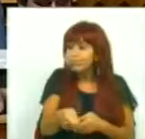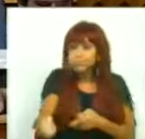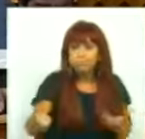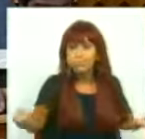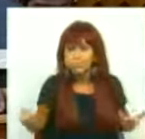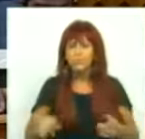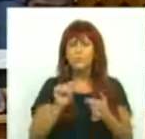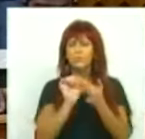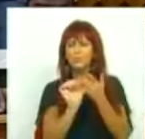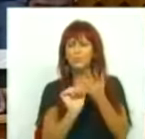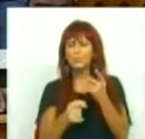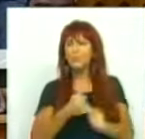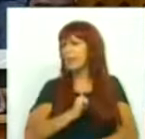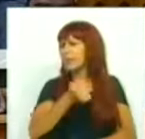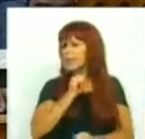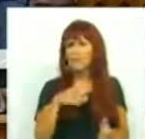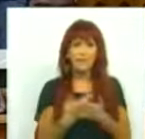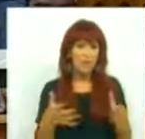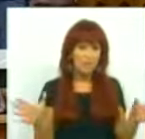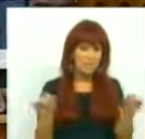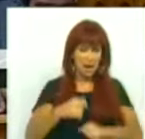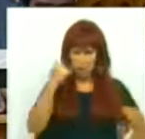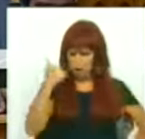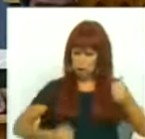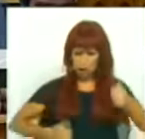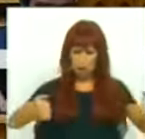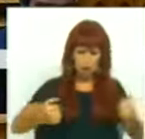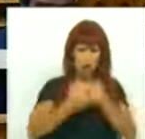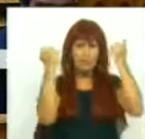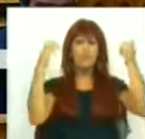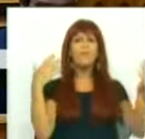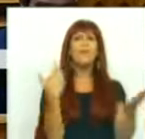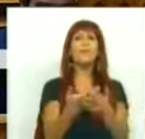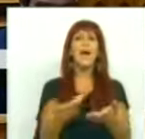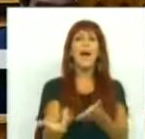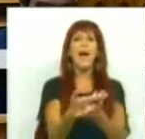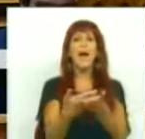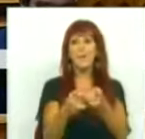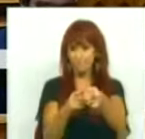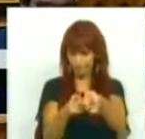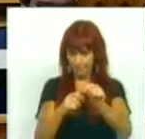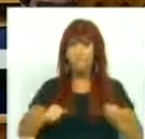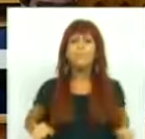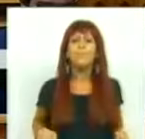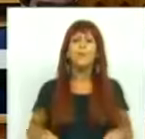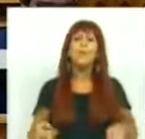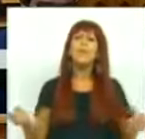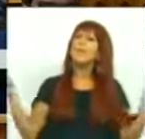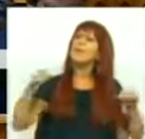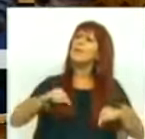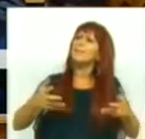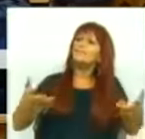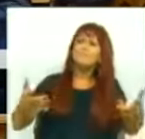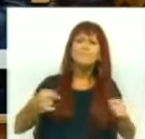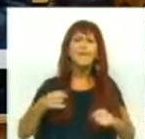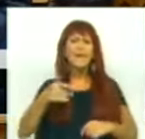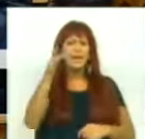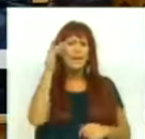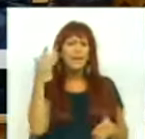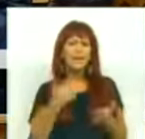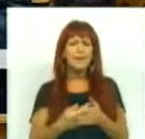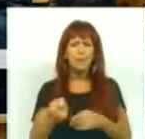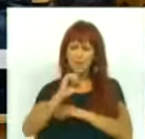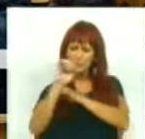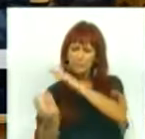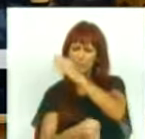São, de facto, fatores decisivos para dar mais competitividade à nossa economia. E bem assim, a facilitação